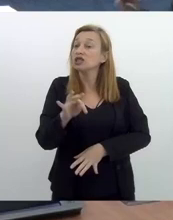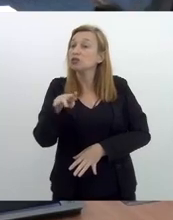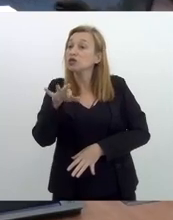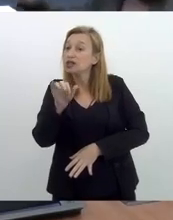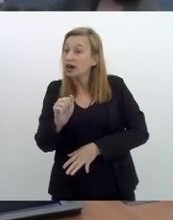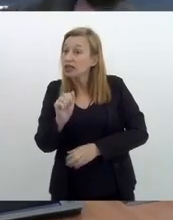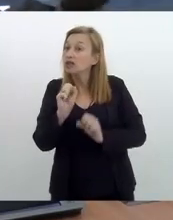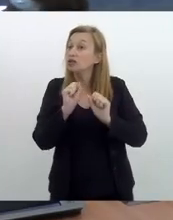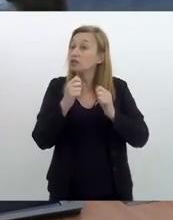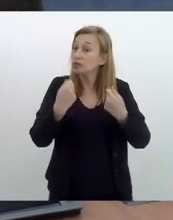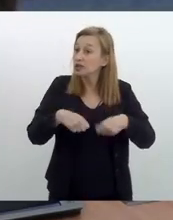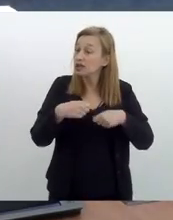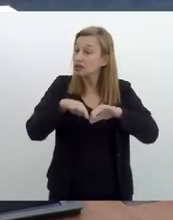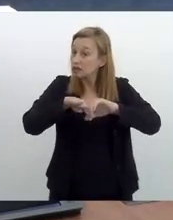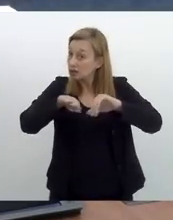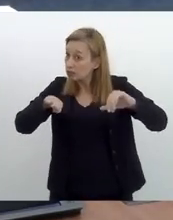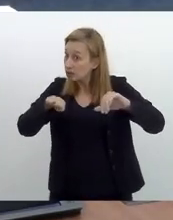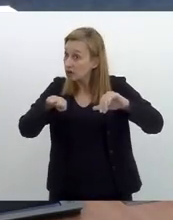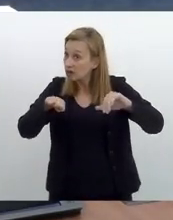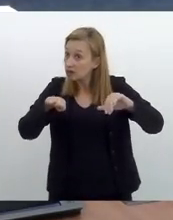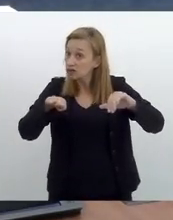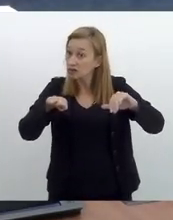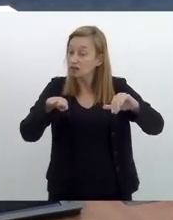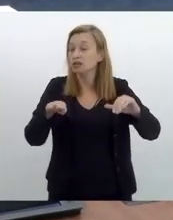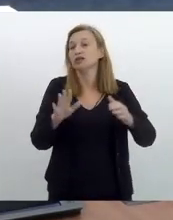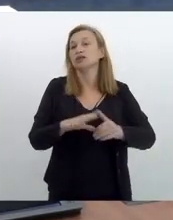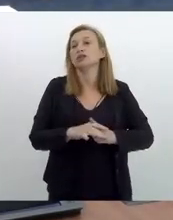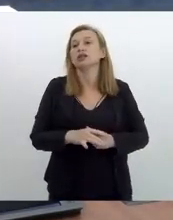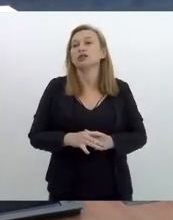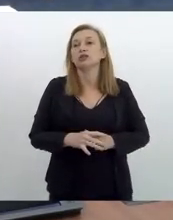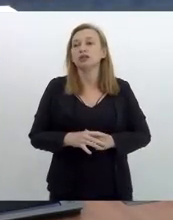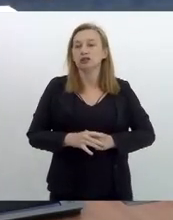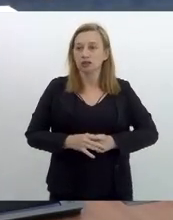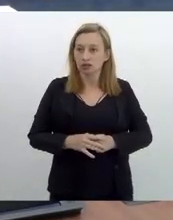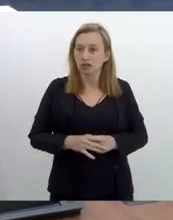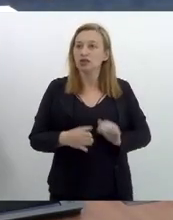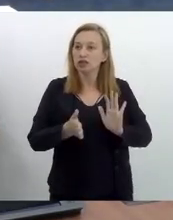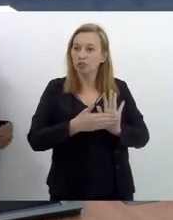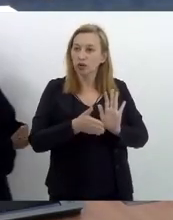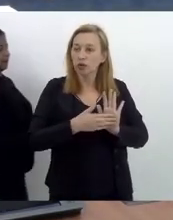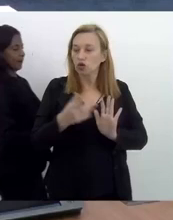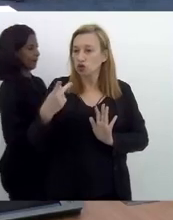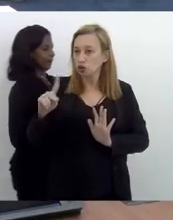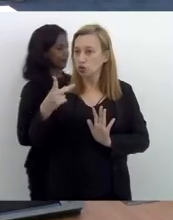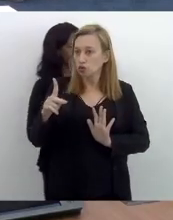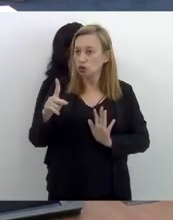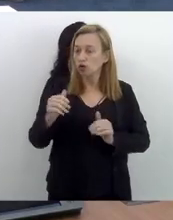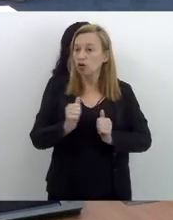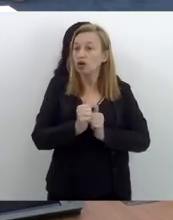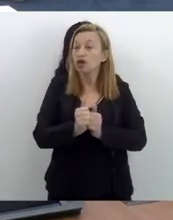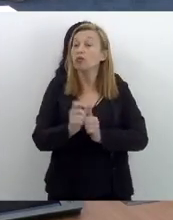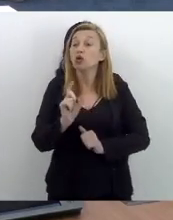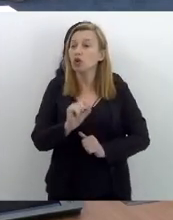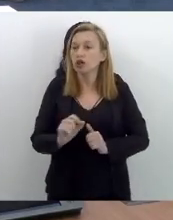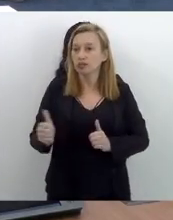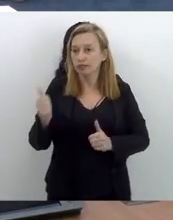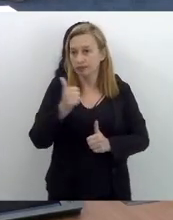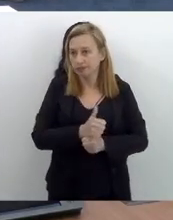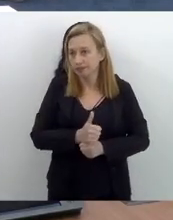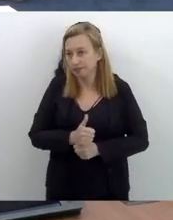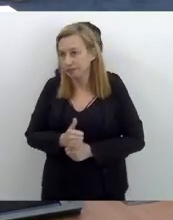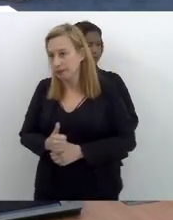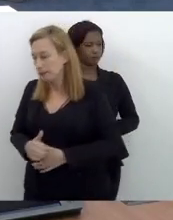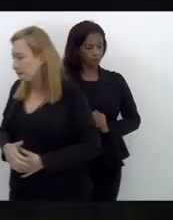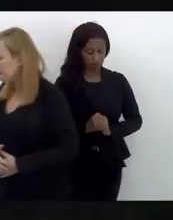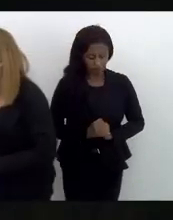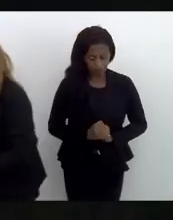precisam ser apartadas da da da da proposta de vossa excelência o que é que eu encaminhei essa